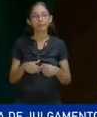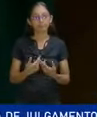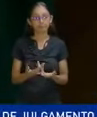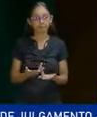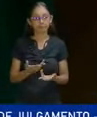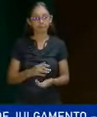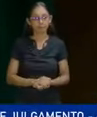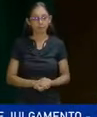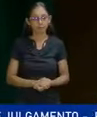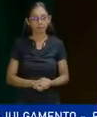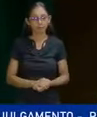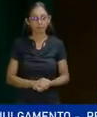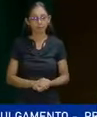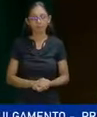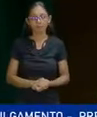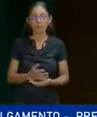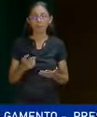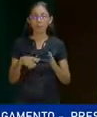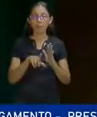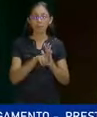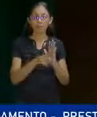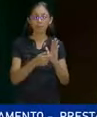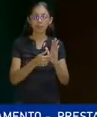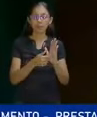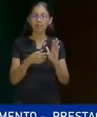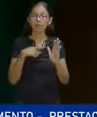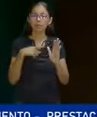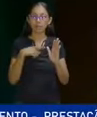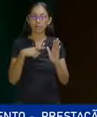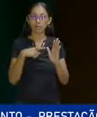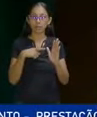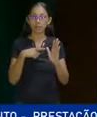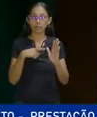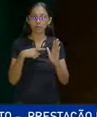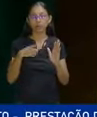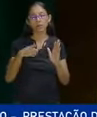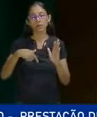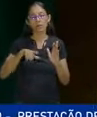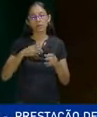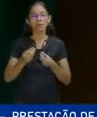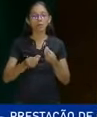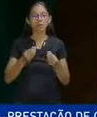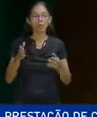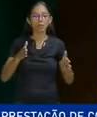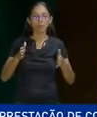da economicidade tem amparo na própria Constituição. Existe previsão normativa para que